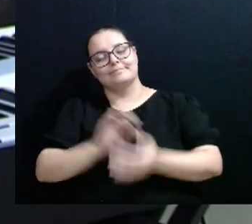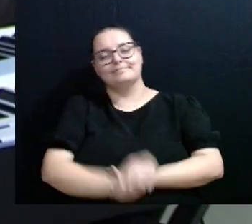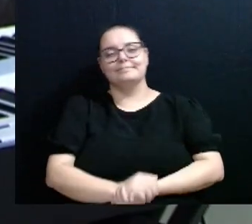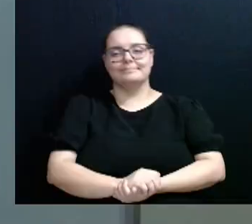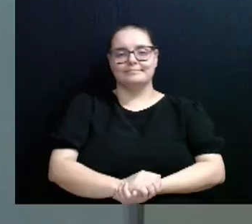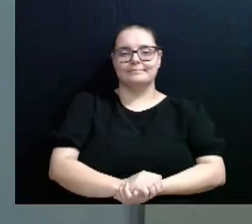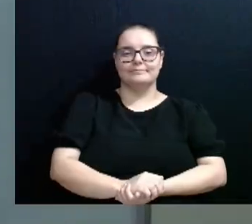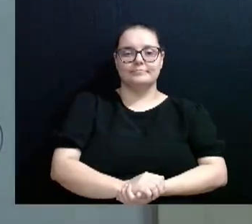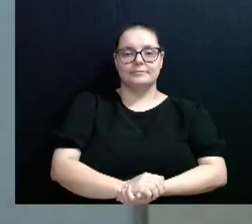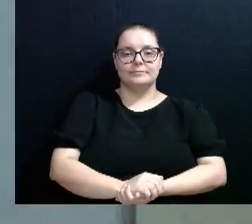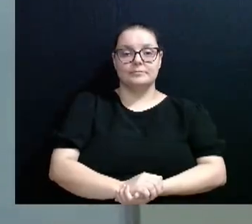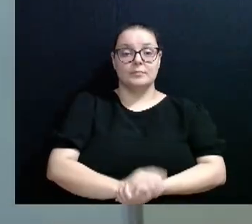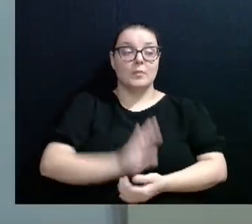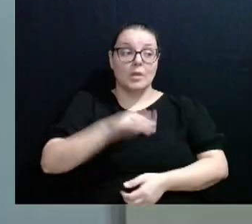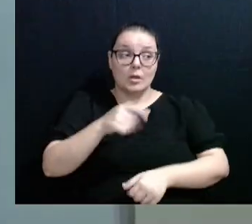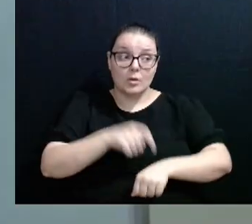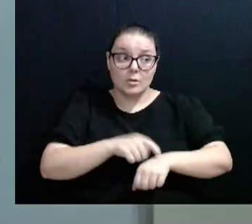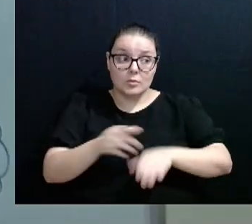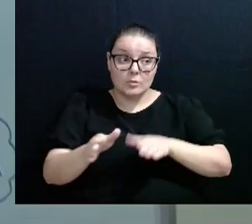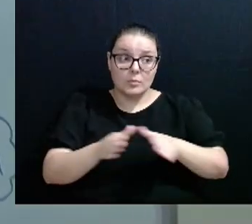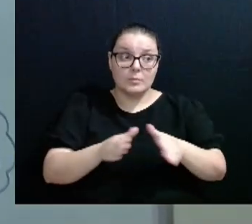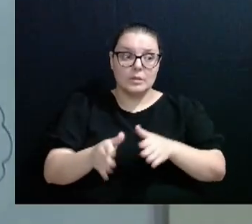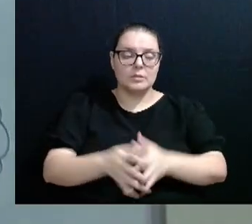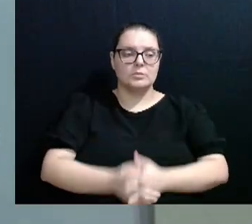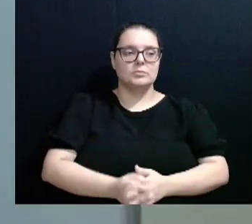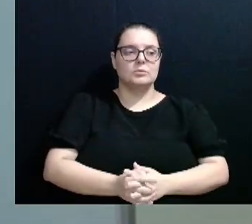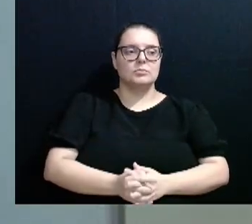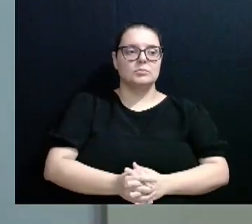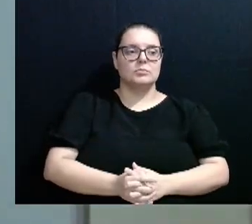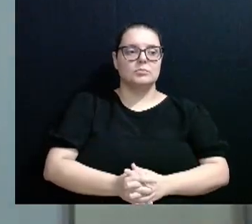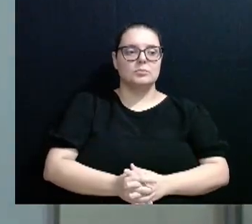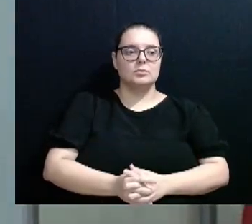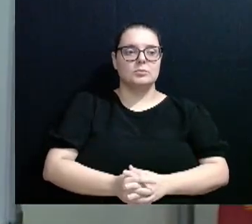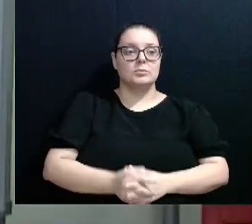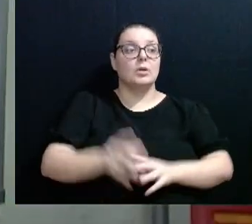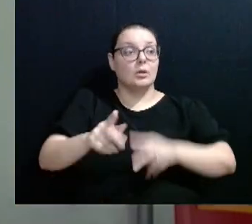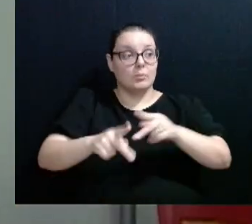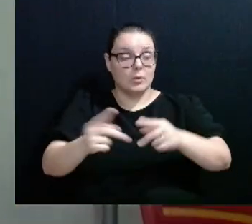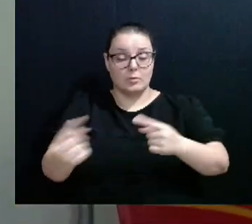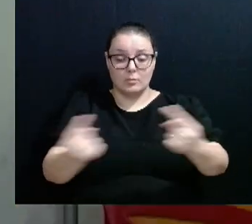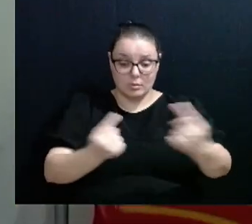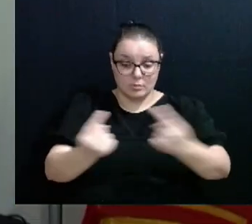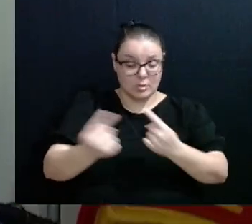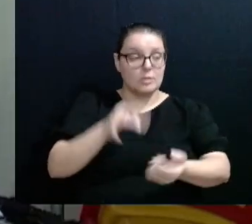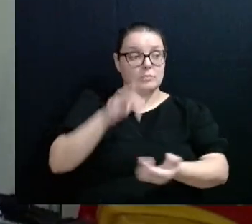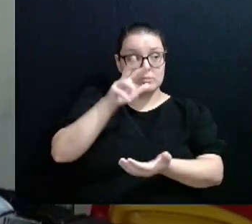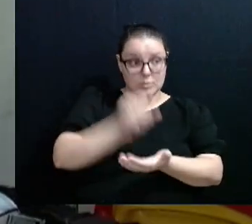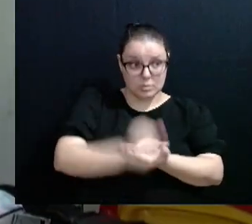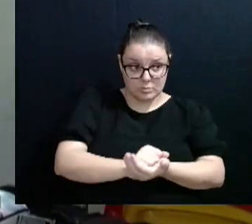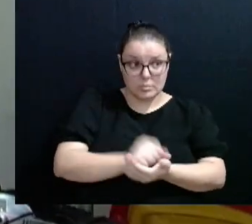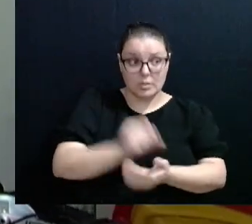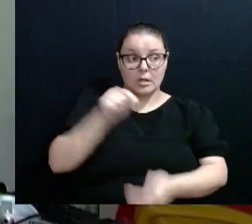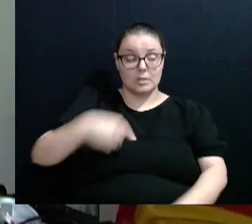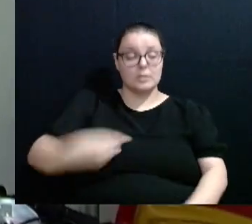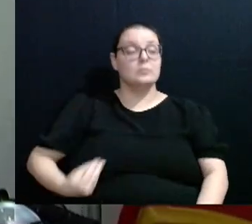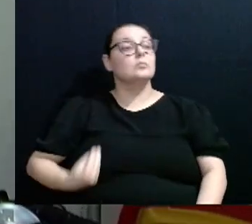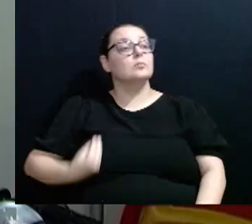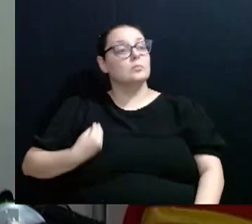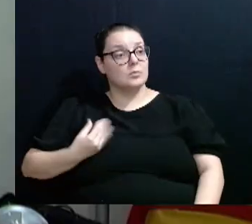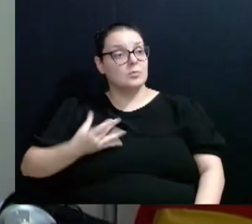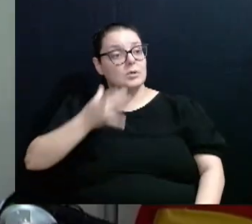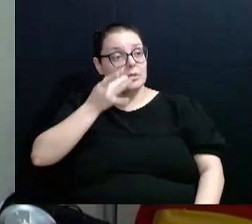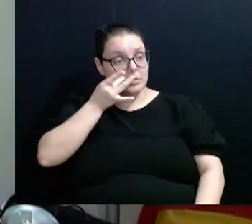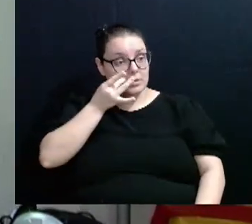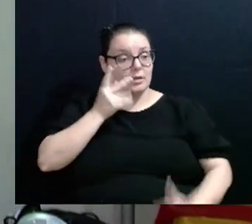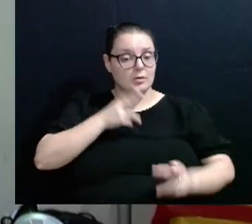partir do momento então que a população vem realizar a inscrição, tanto aqui presencialmente quanto pela